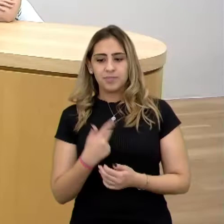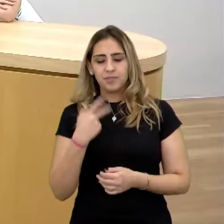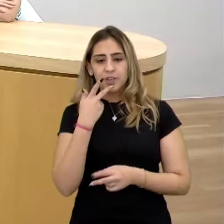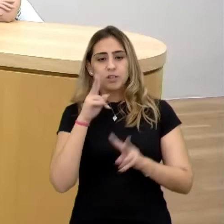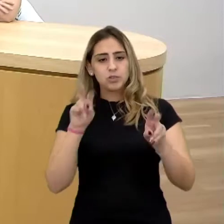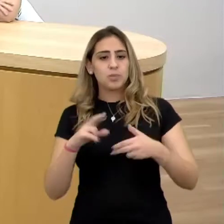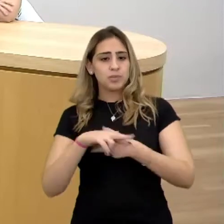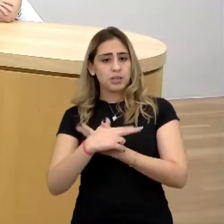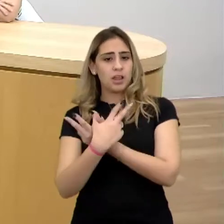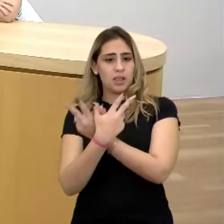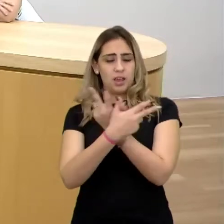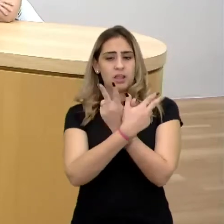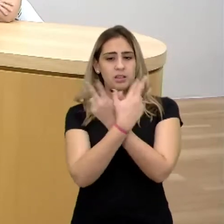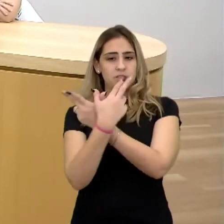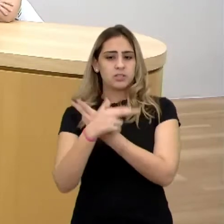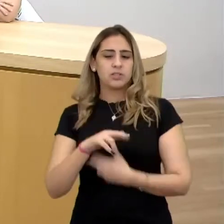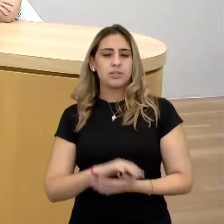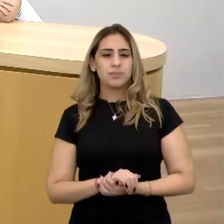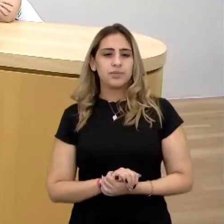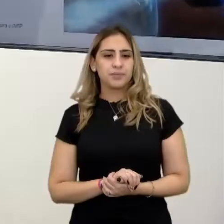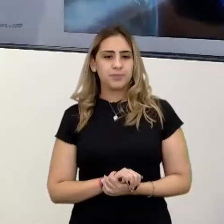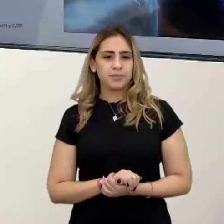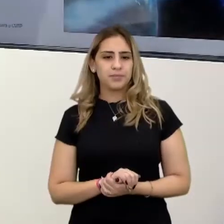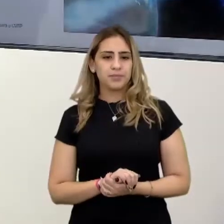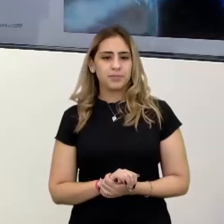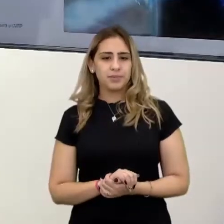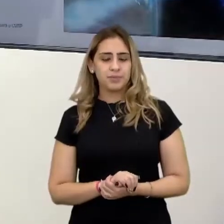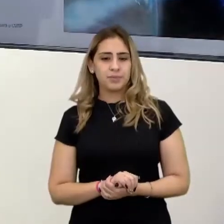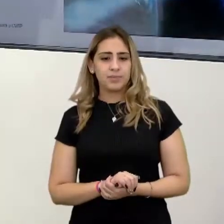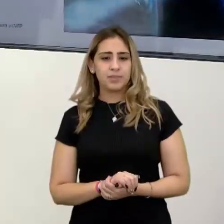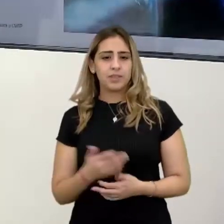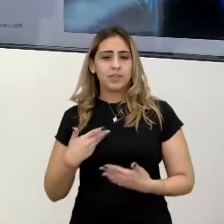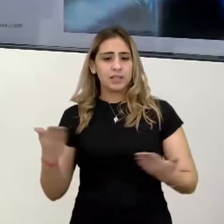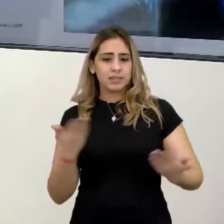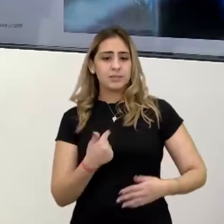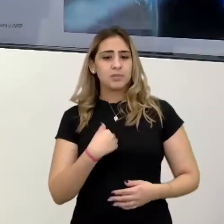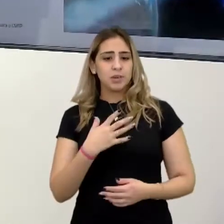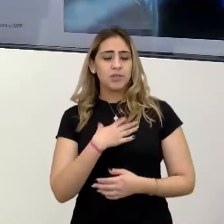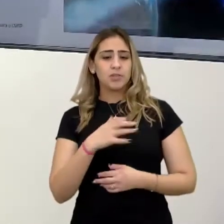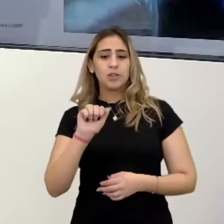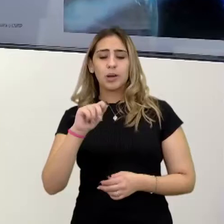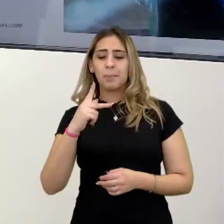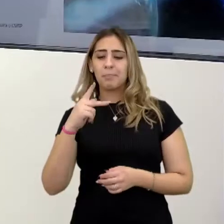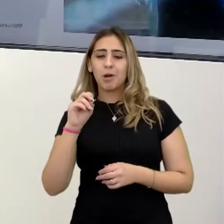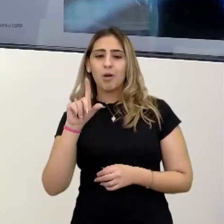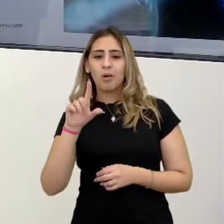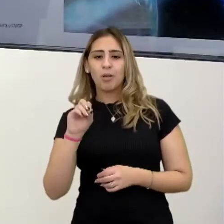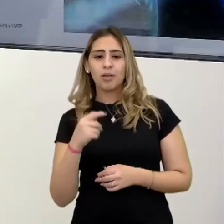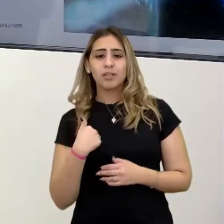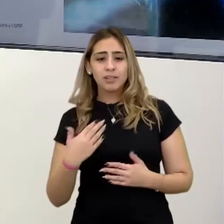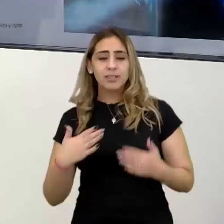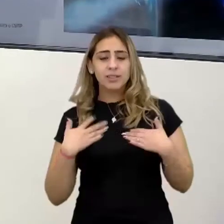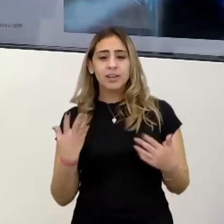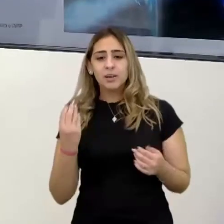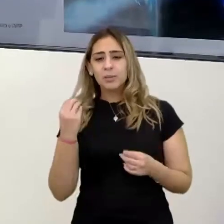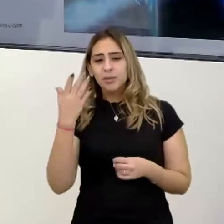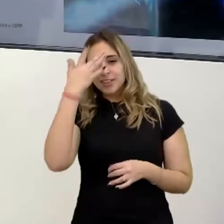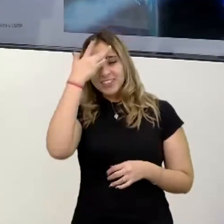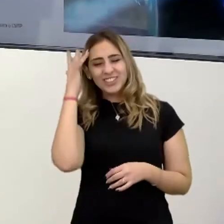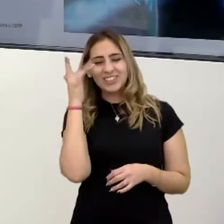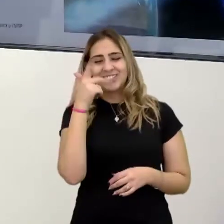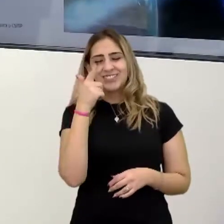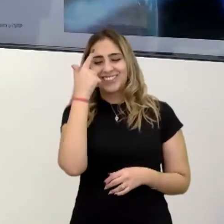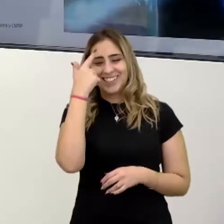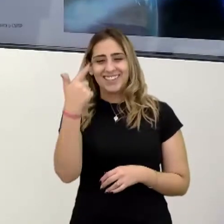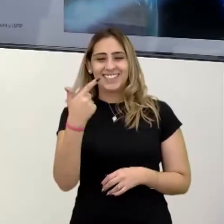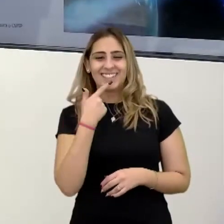sobre satélites. Bacana. E eu trazer meu filho aqui, o Apolo. Ele veio aqui, se assustou, é muita gente